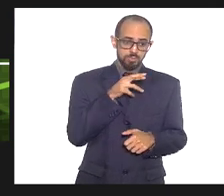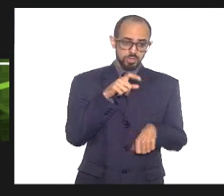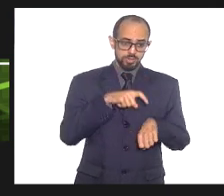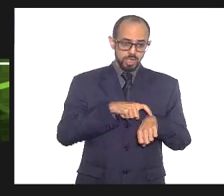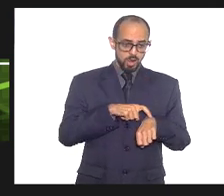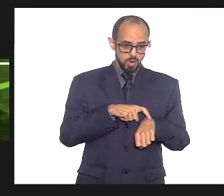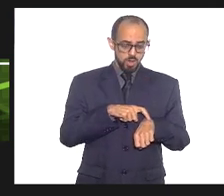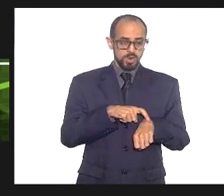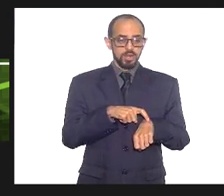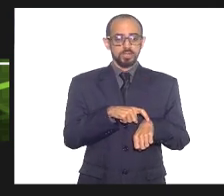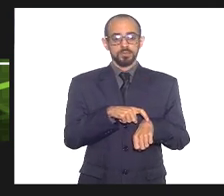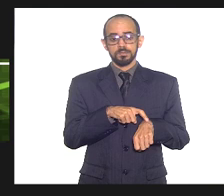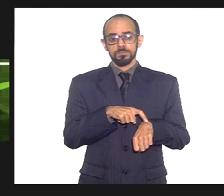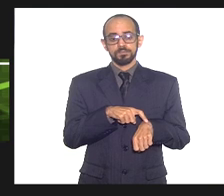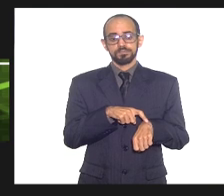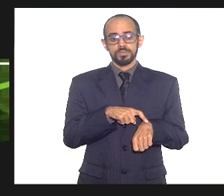imediato,